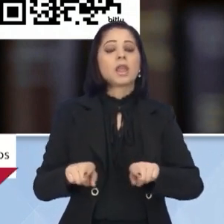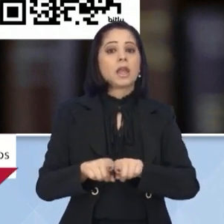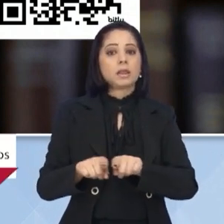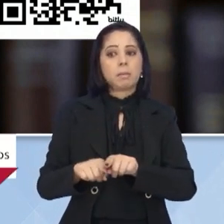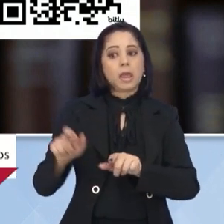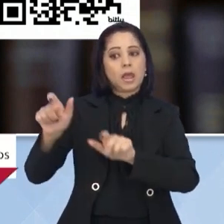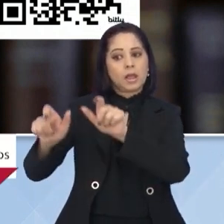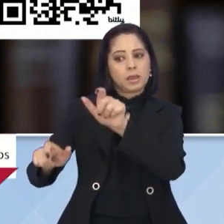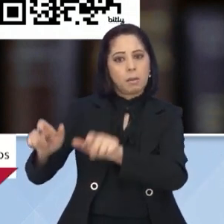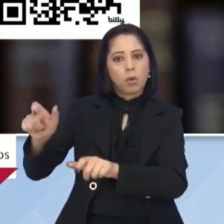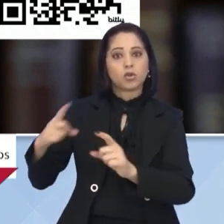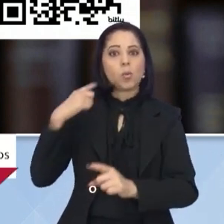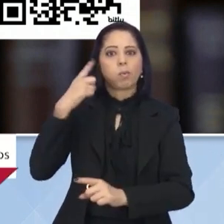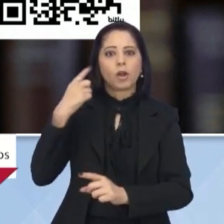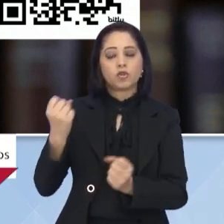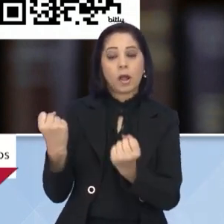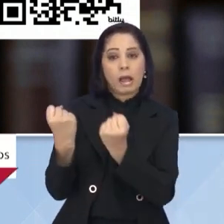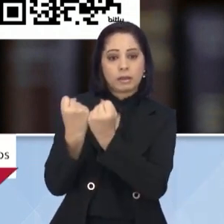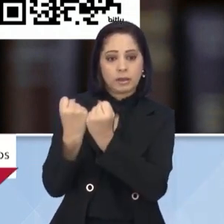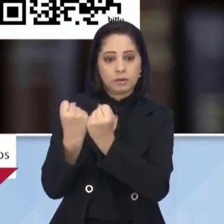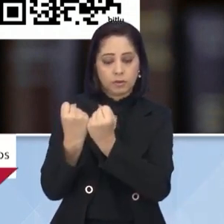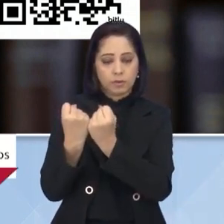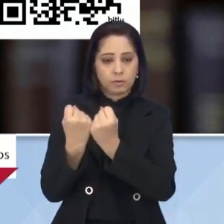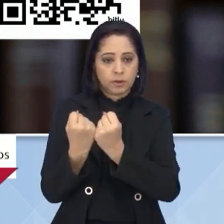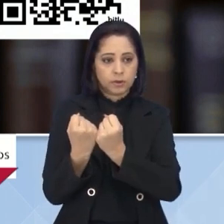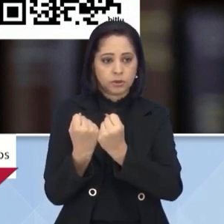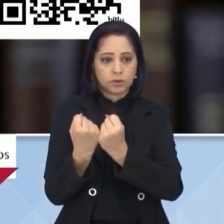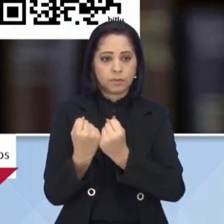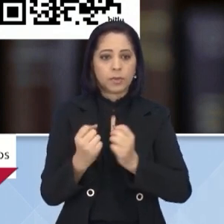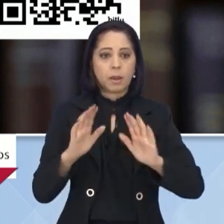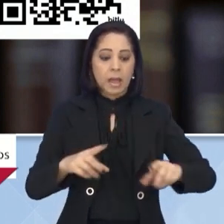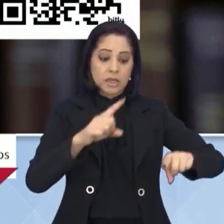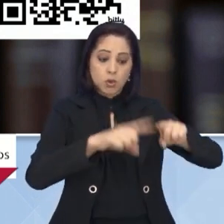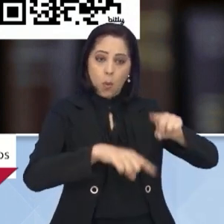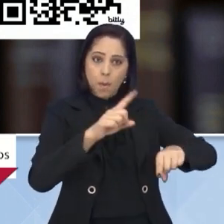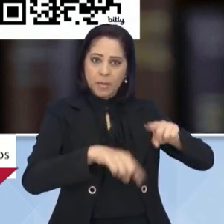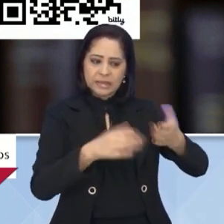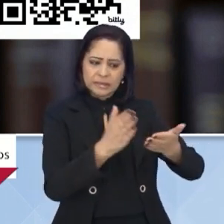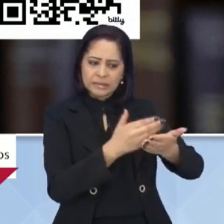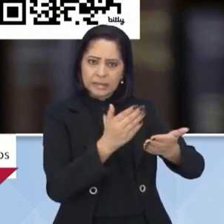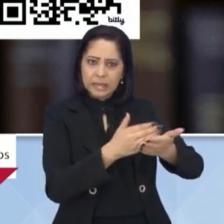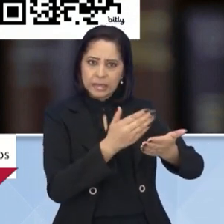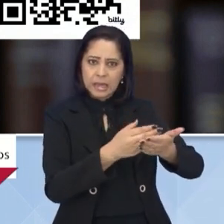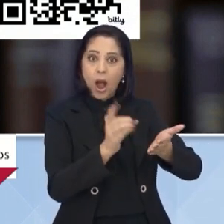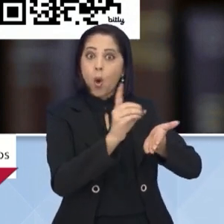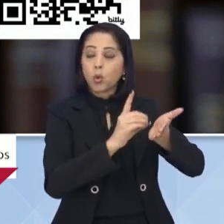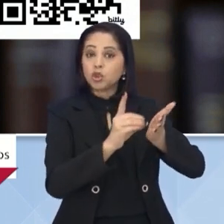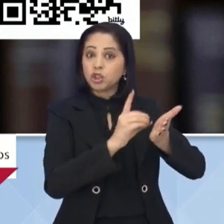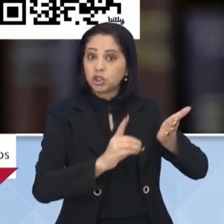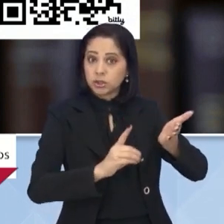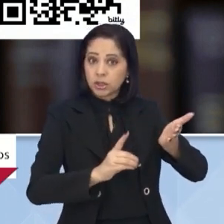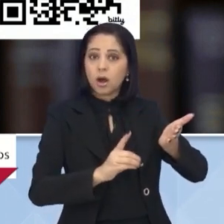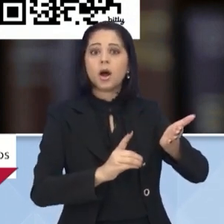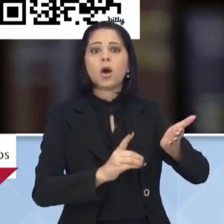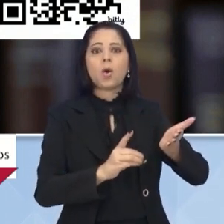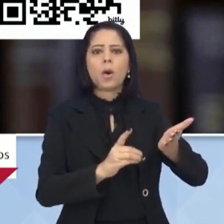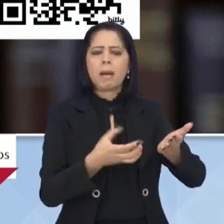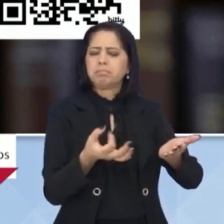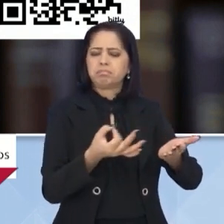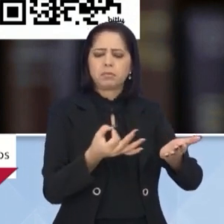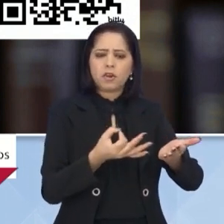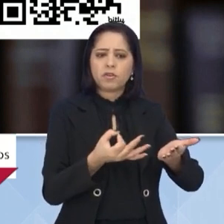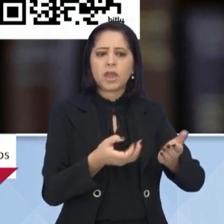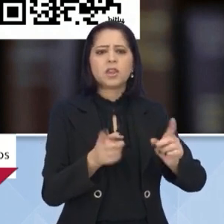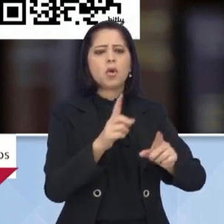defesa mas mas aqui estão e é um material muito bem feito eh e e ali vocês podem